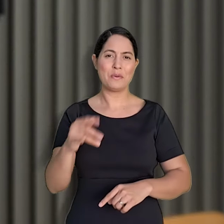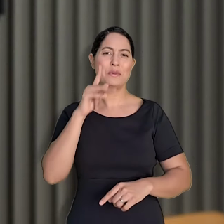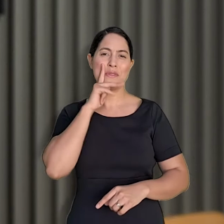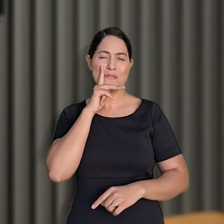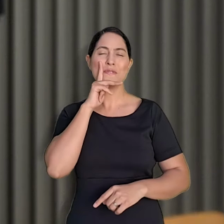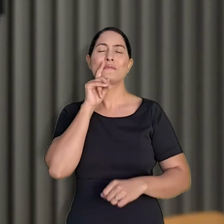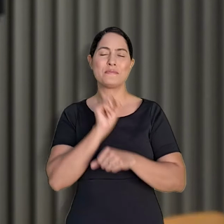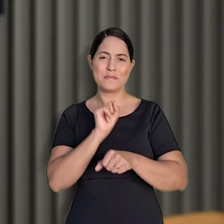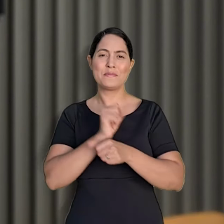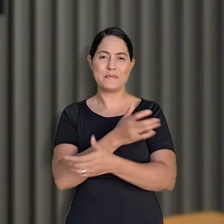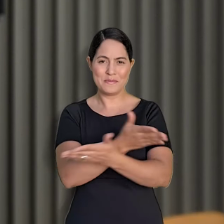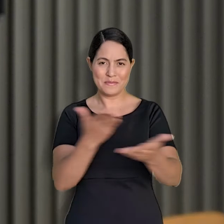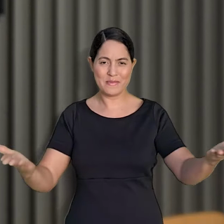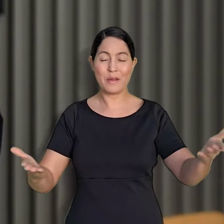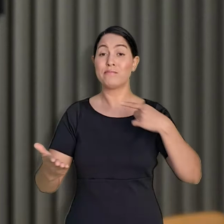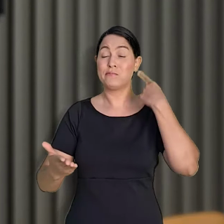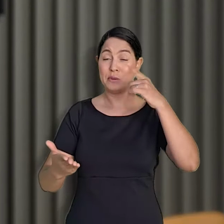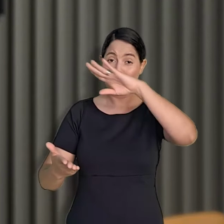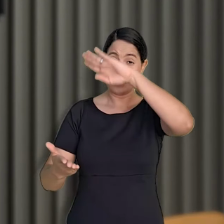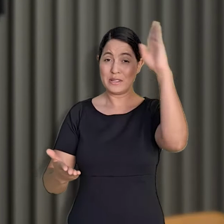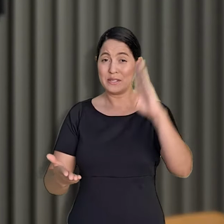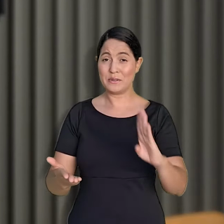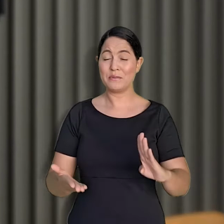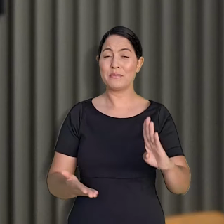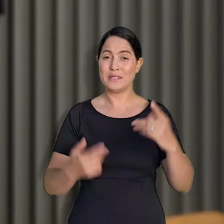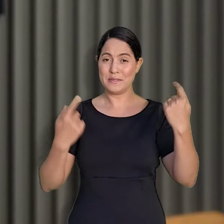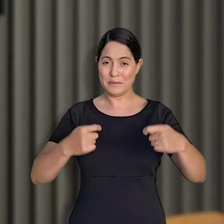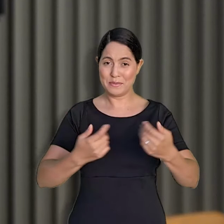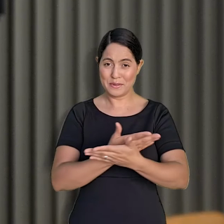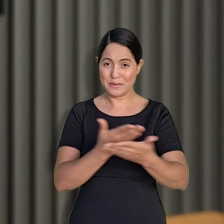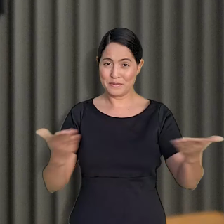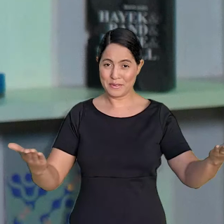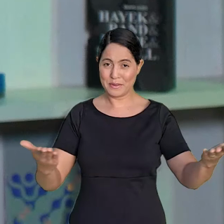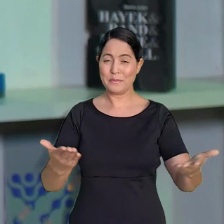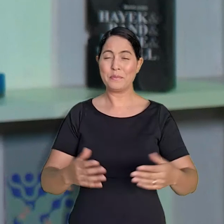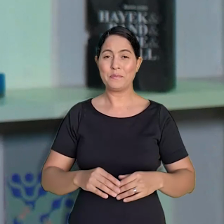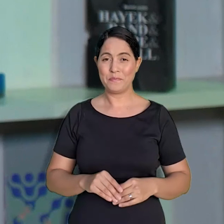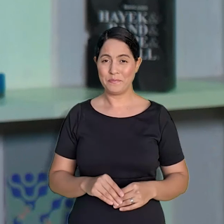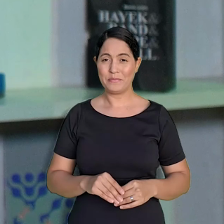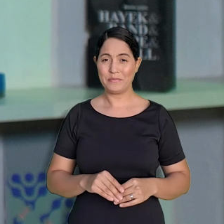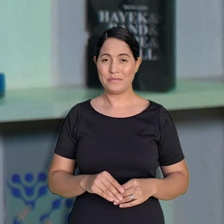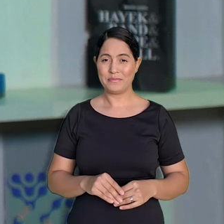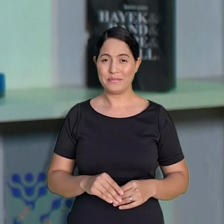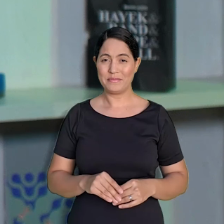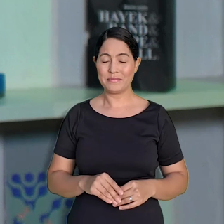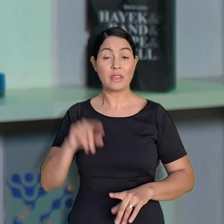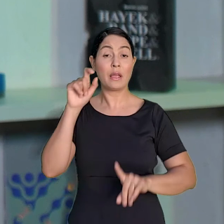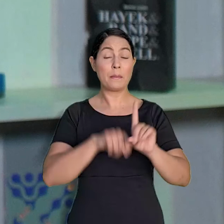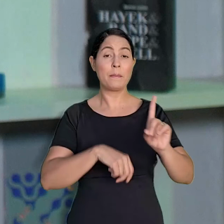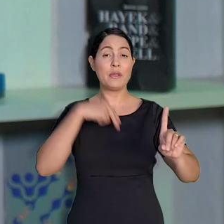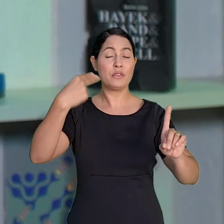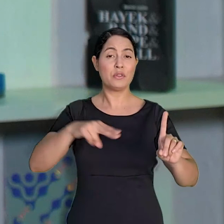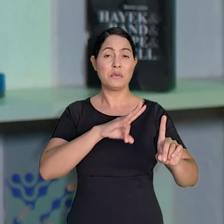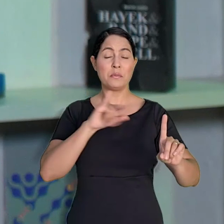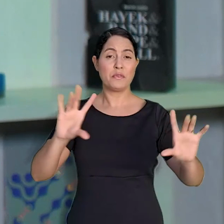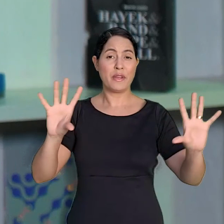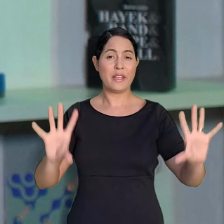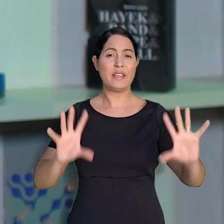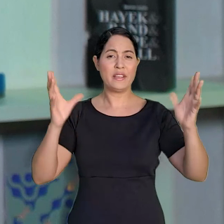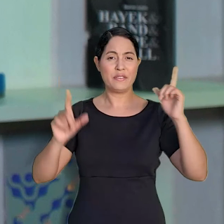nos espera e a advocacia do Brasil precisa de você. Em novembro é vez de Salvador sediar